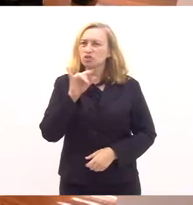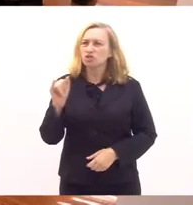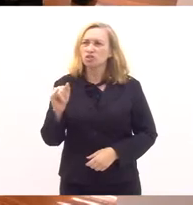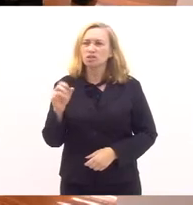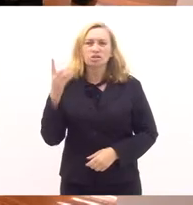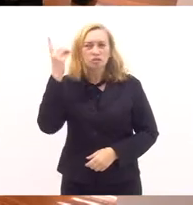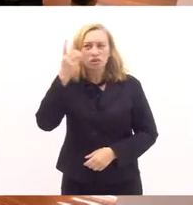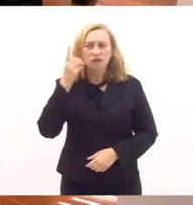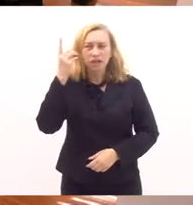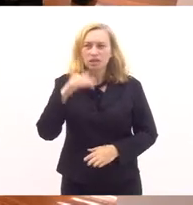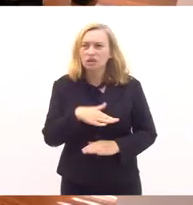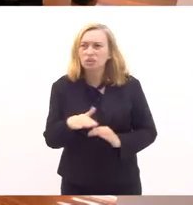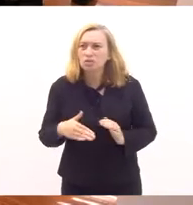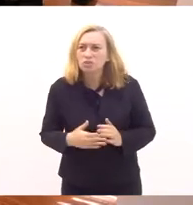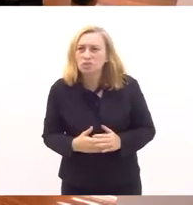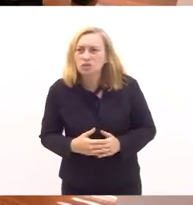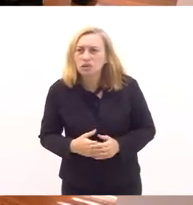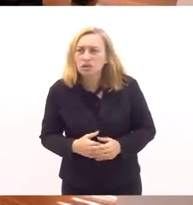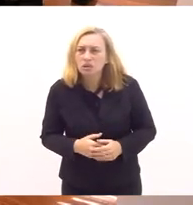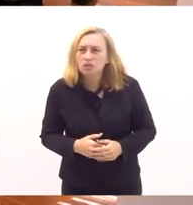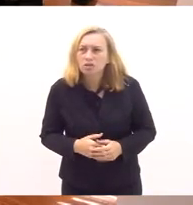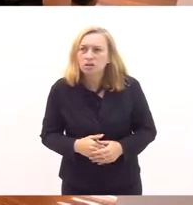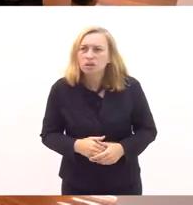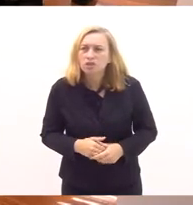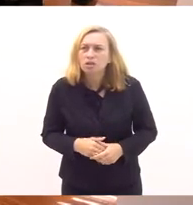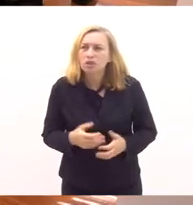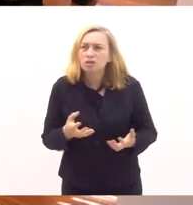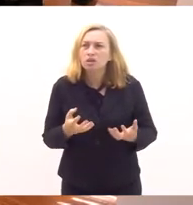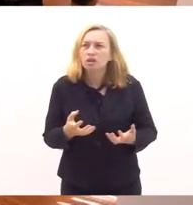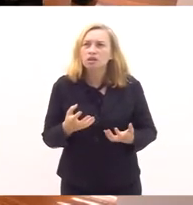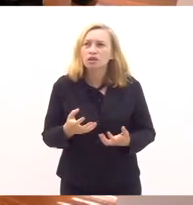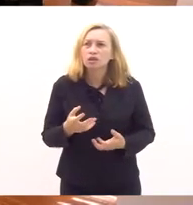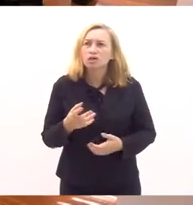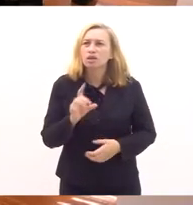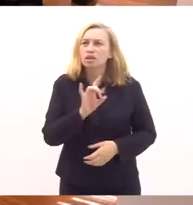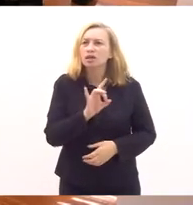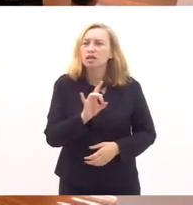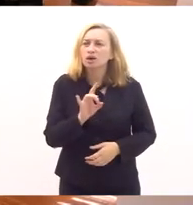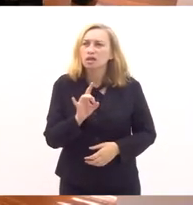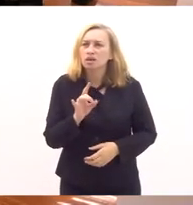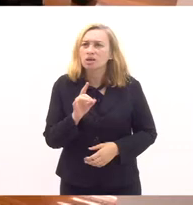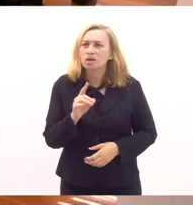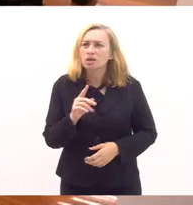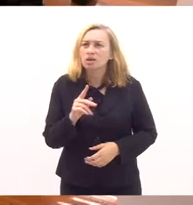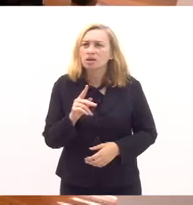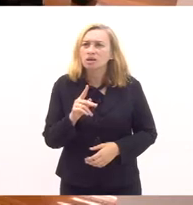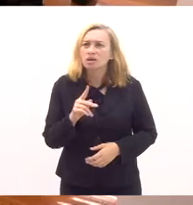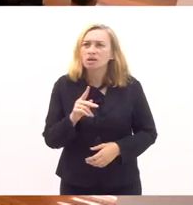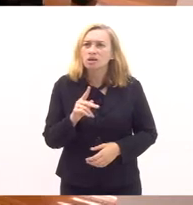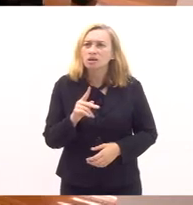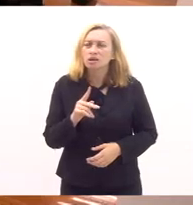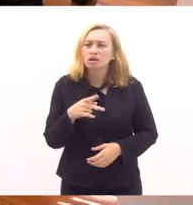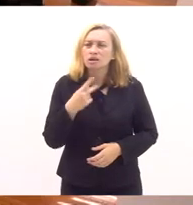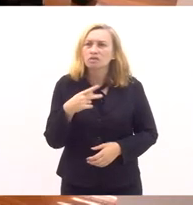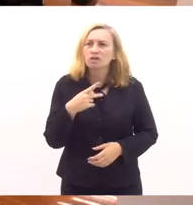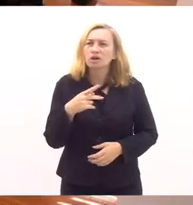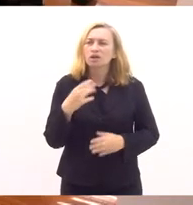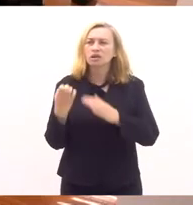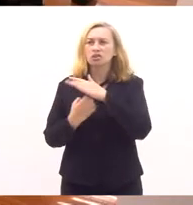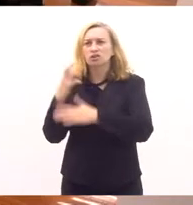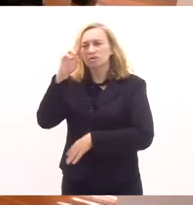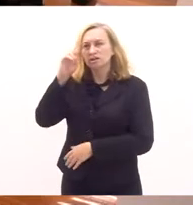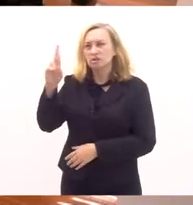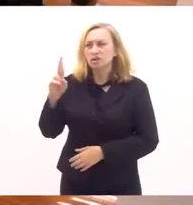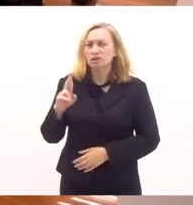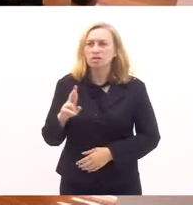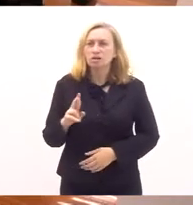companheiras, companheiros presentes. Inicialmente, eu queria, cabe a mim fazer um pequeno confronto à fala empresarial. Então,